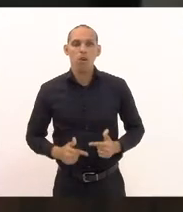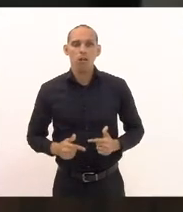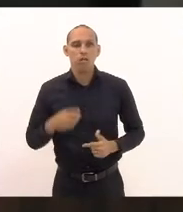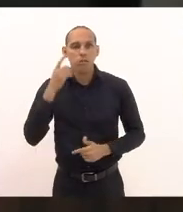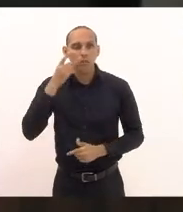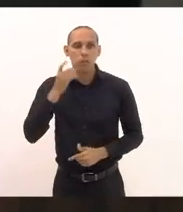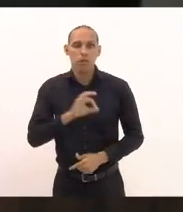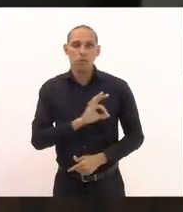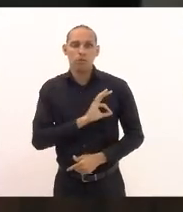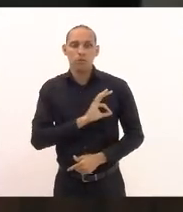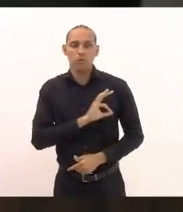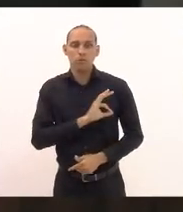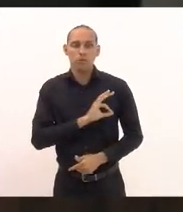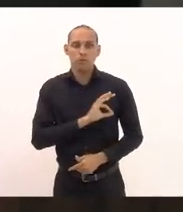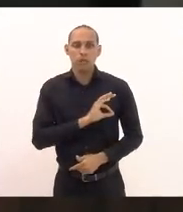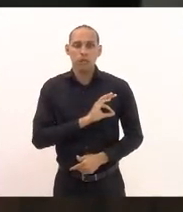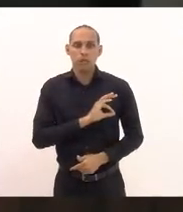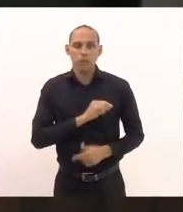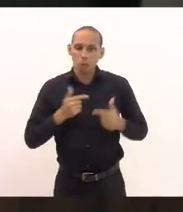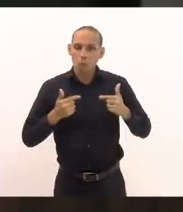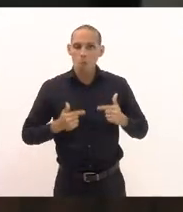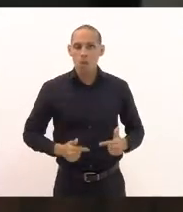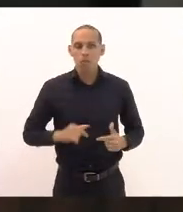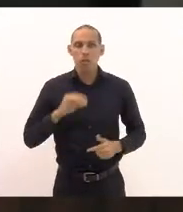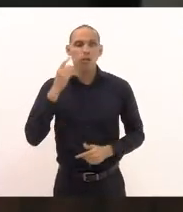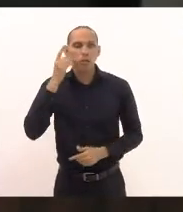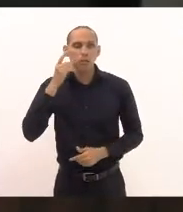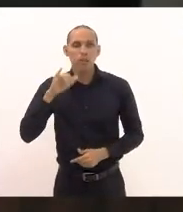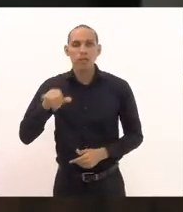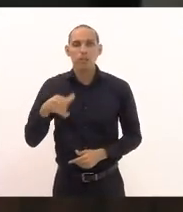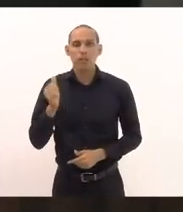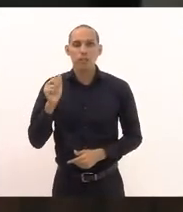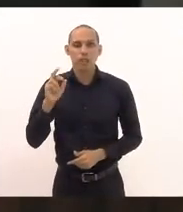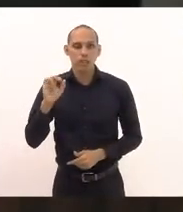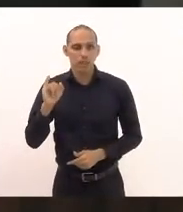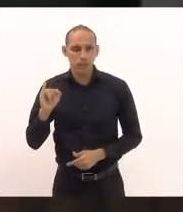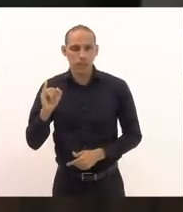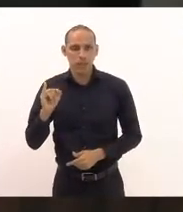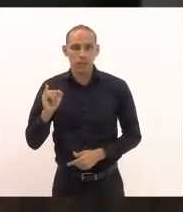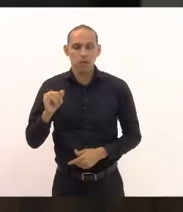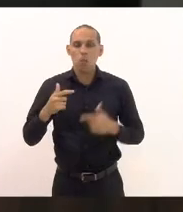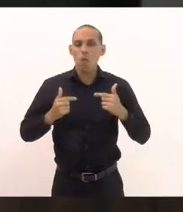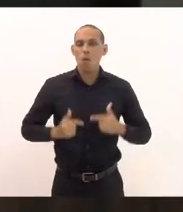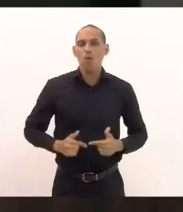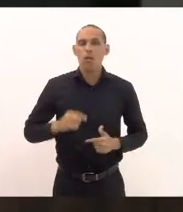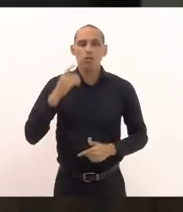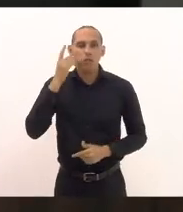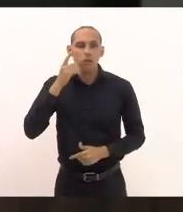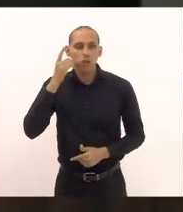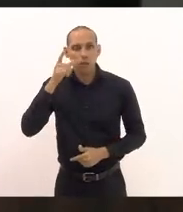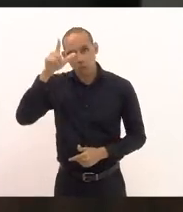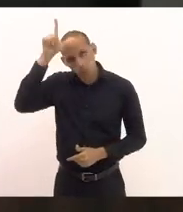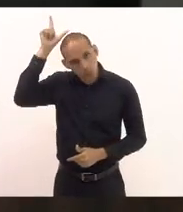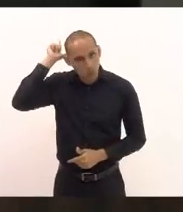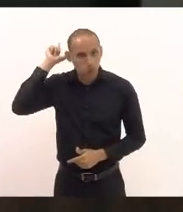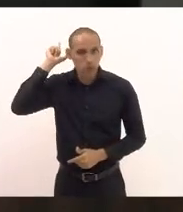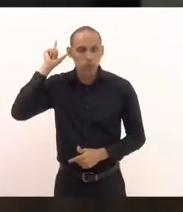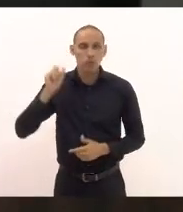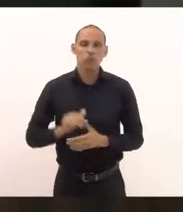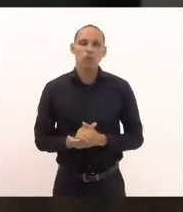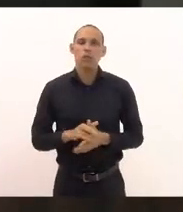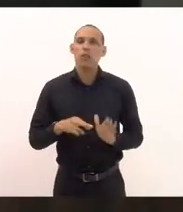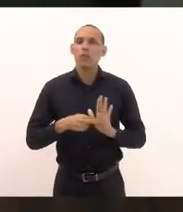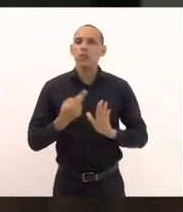Marta. E abstenção, deputado Jari. Abstenção, deputado Luiz Paulo. Projeto de resolução